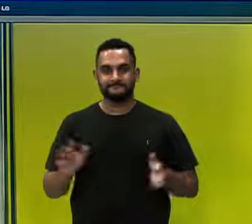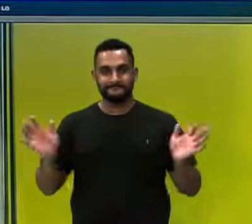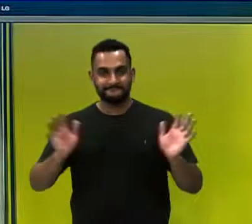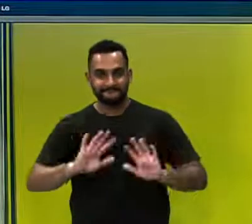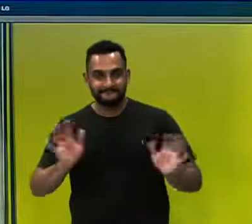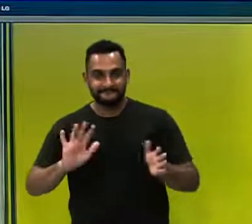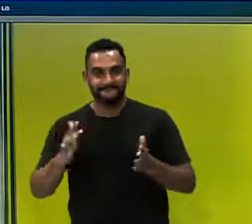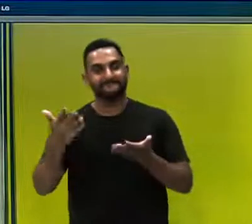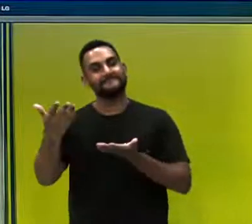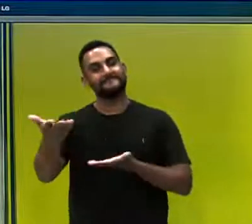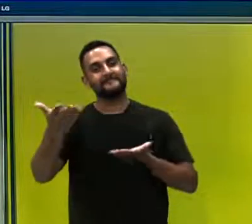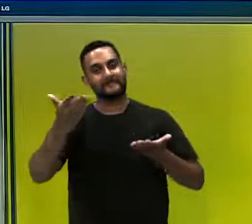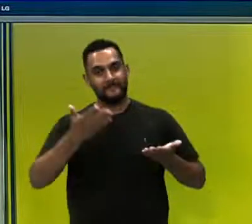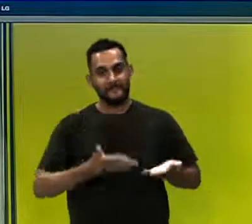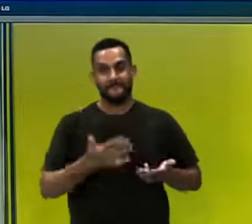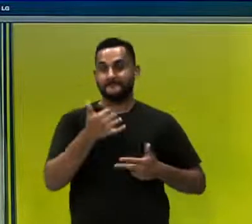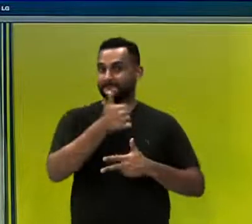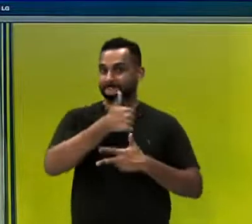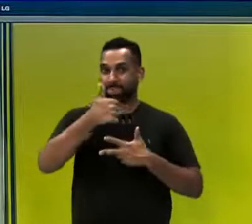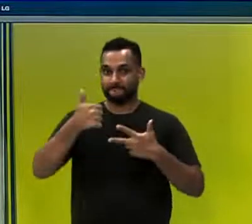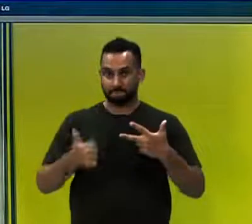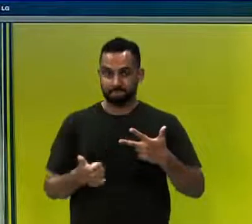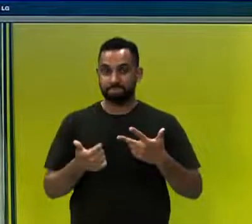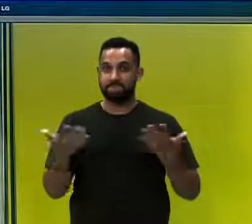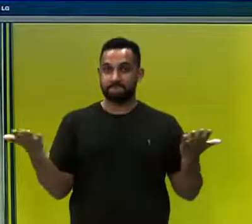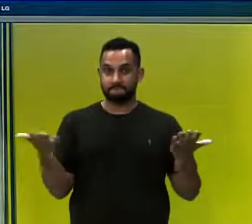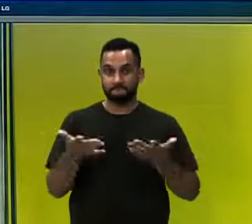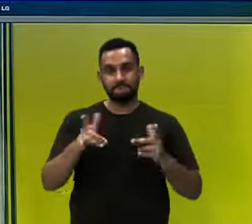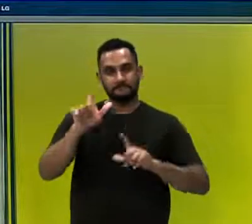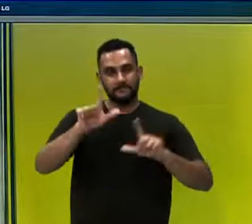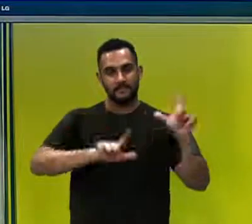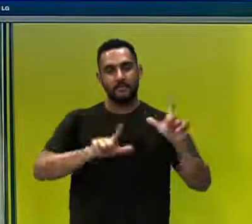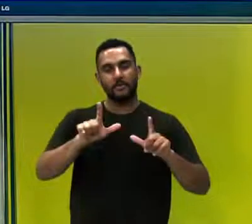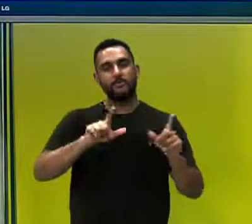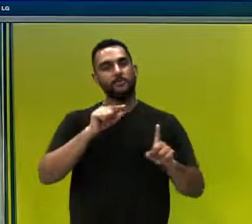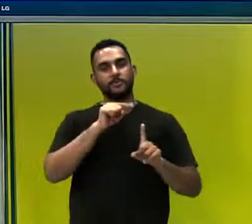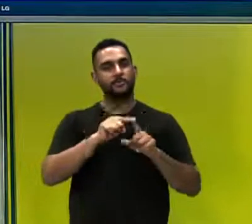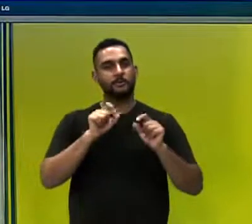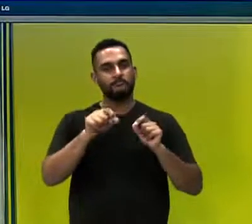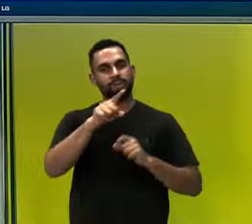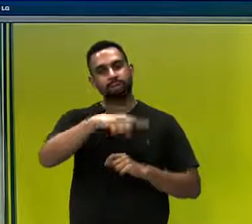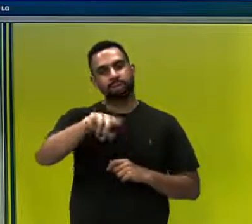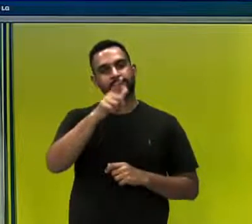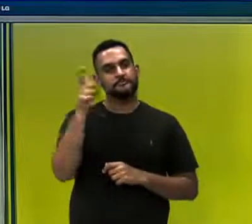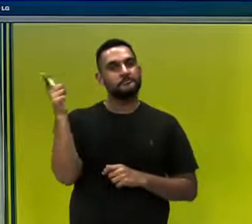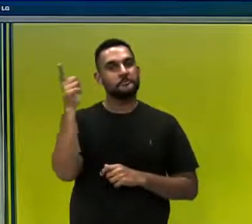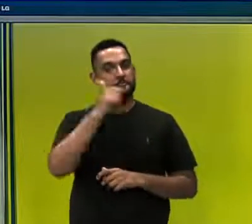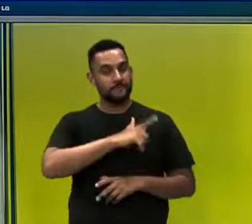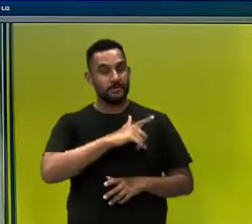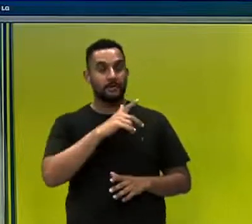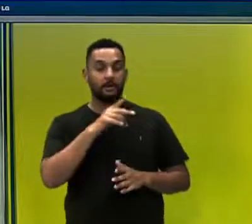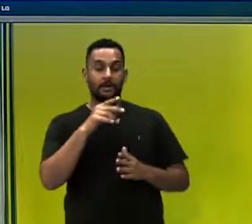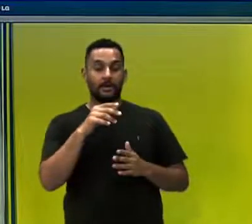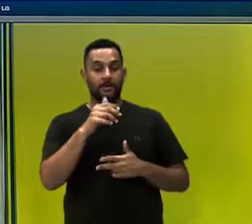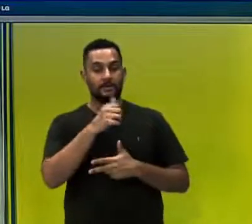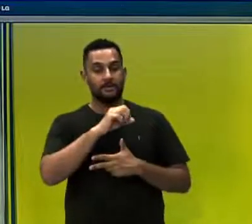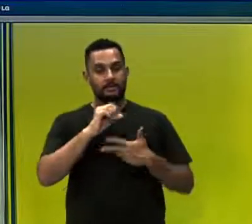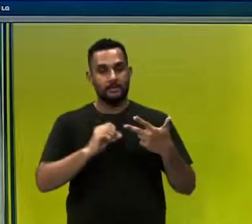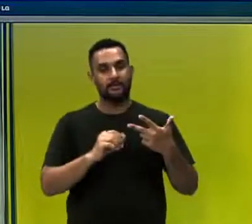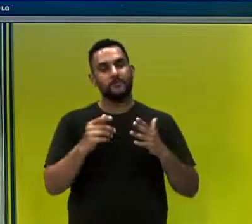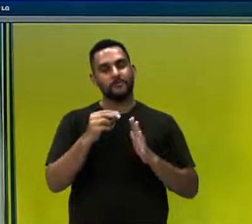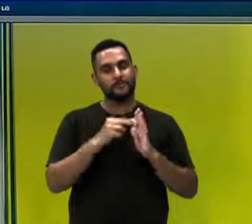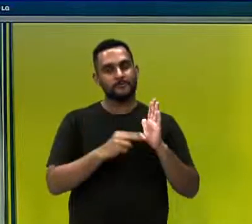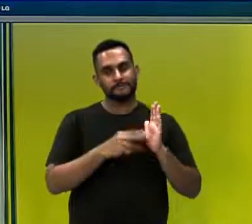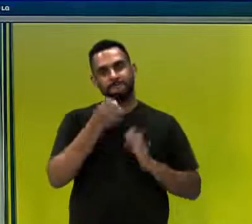Olá, sejam bem-vindos ao Goiás Bem no Enem. Este programa visa contribuir para que você possa alcançar um bom desempenho no Enem, com sucesso